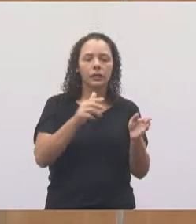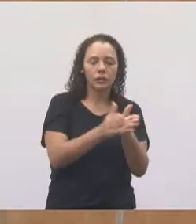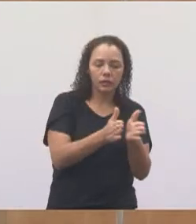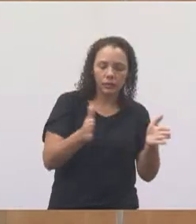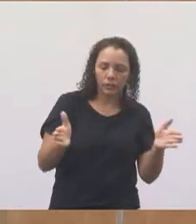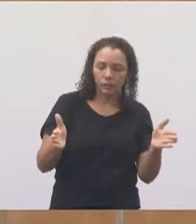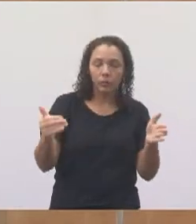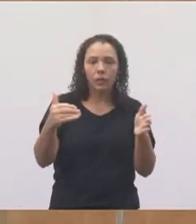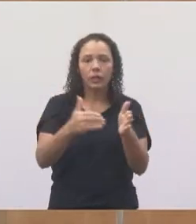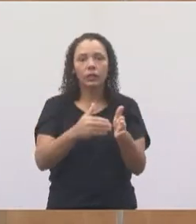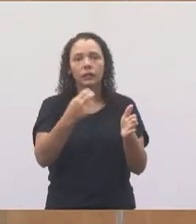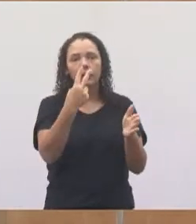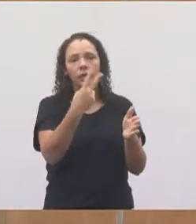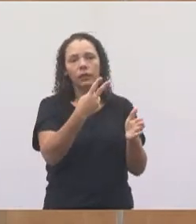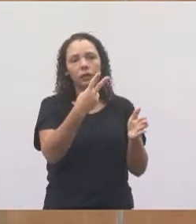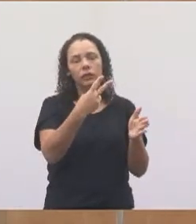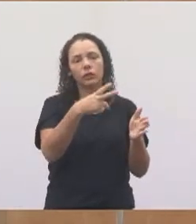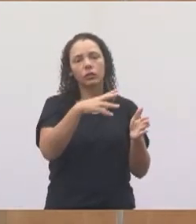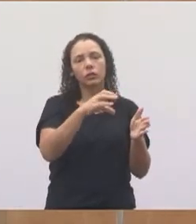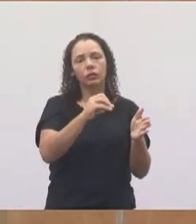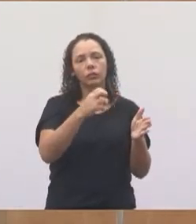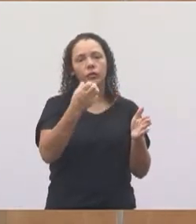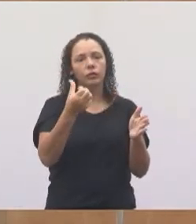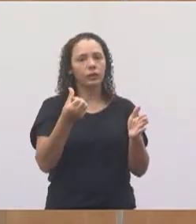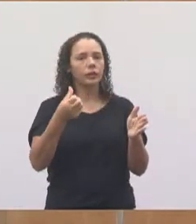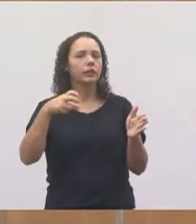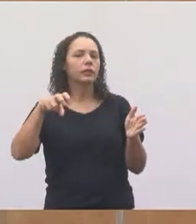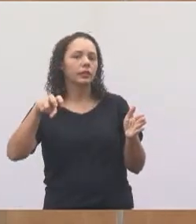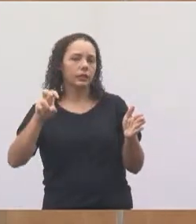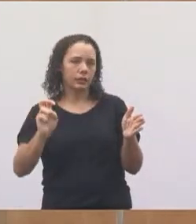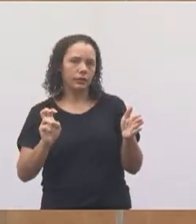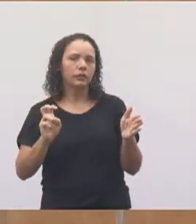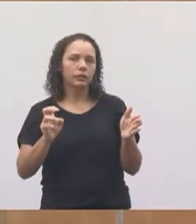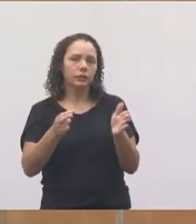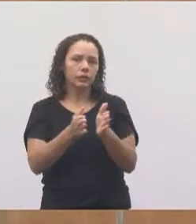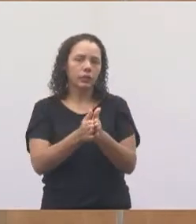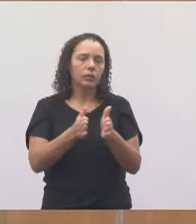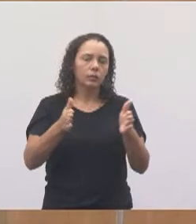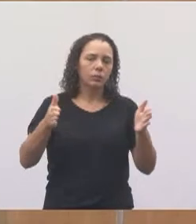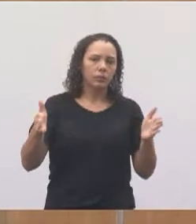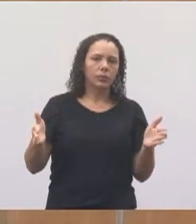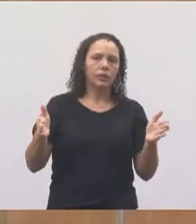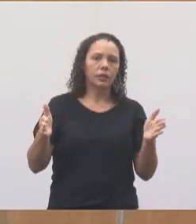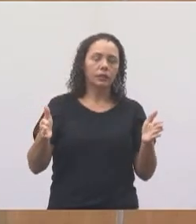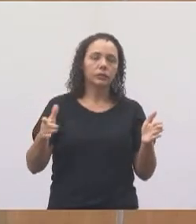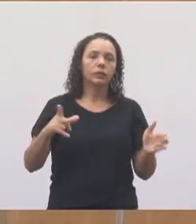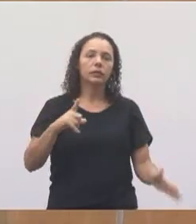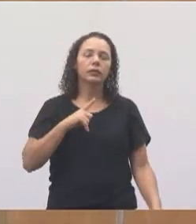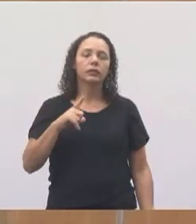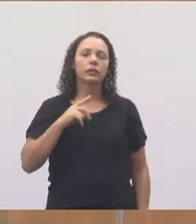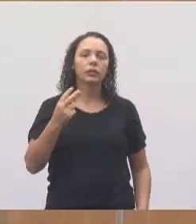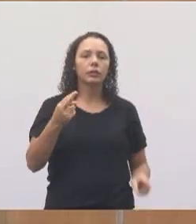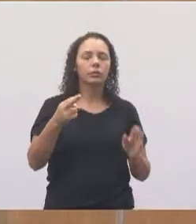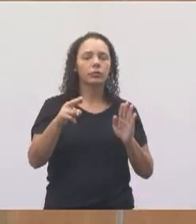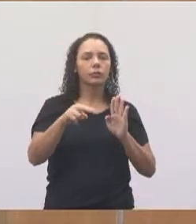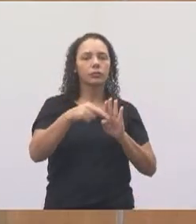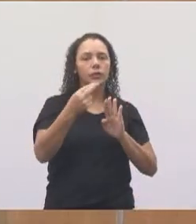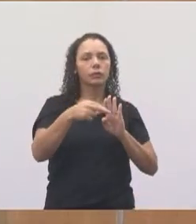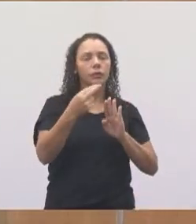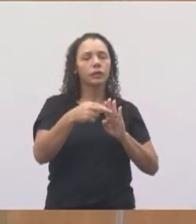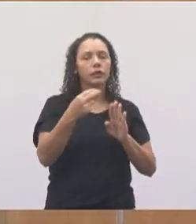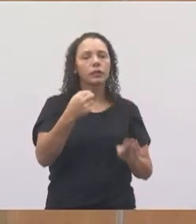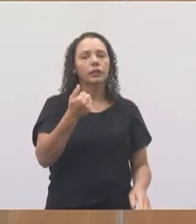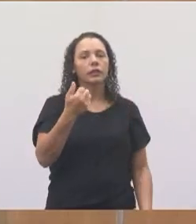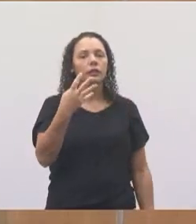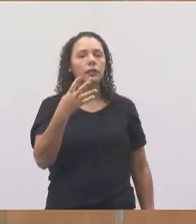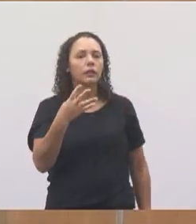2065, aprovado pelo Ministério da Previdência. Nós temos uma portaria, que é a 1467